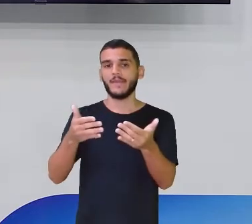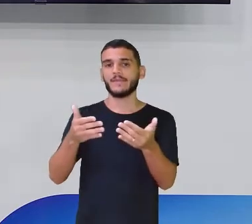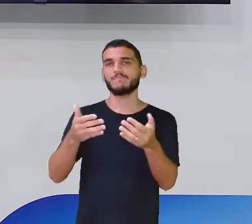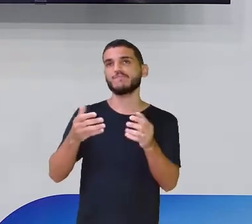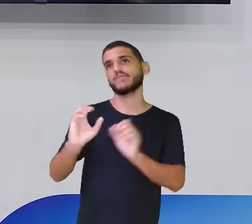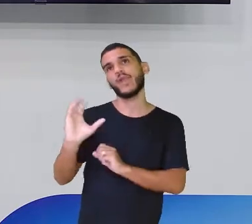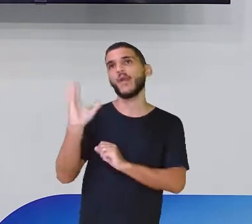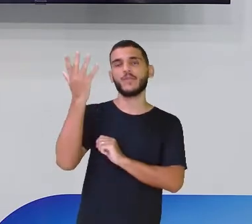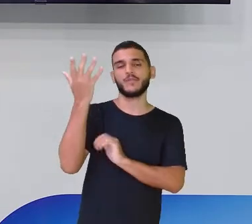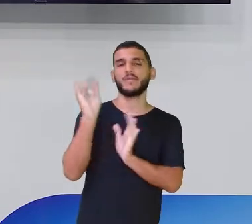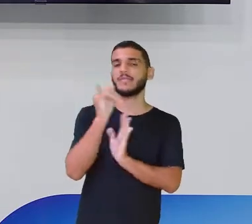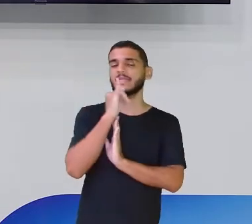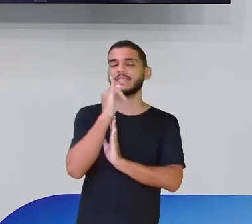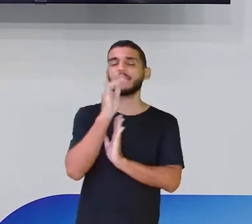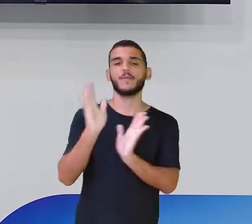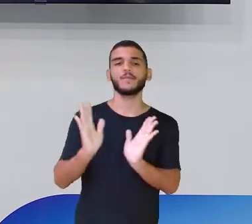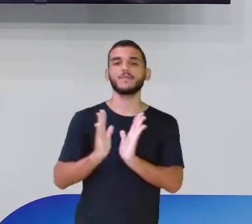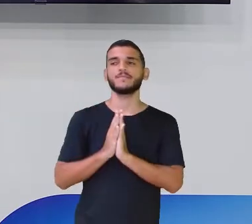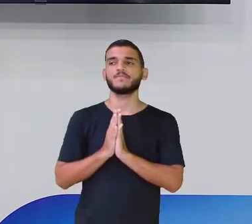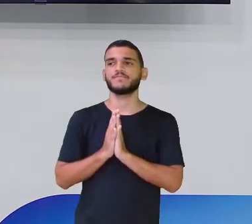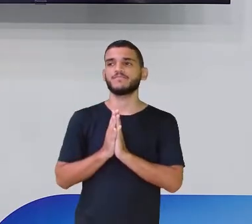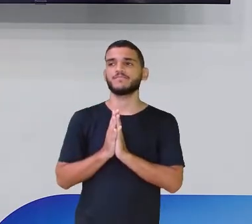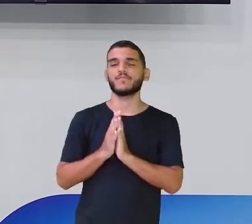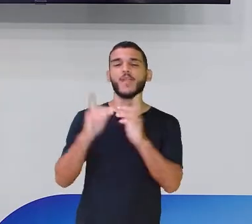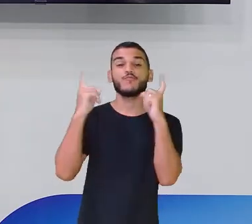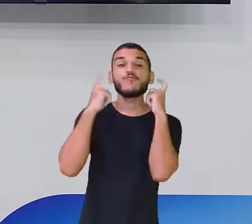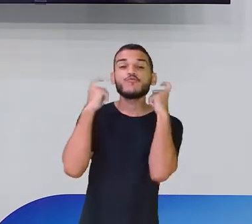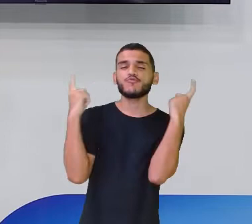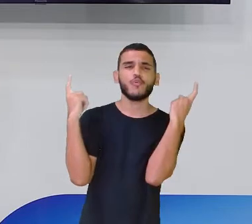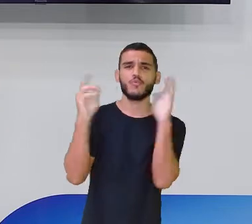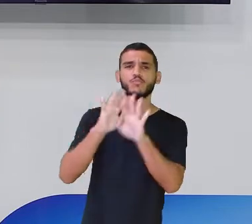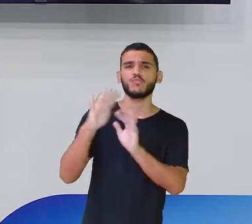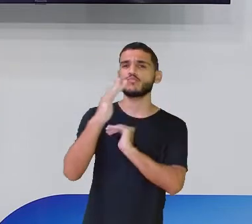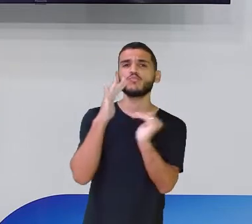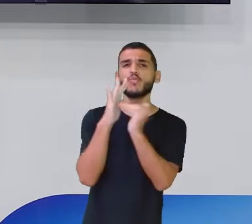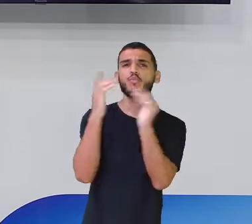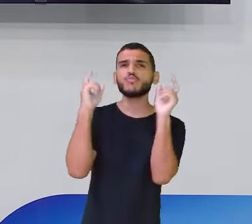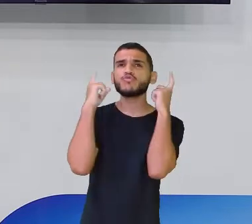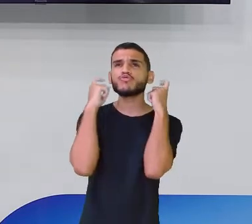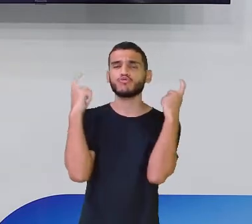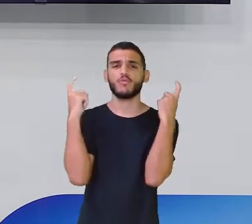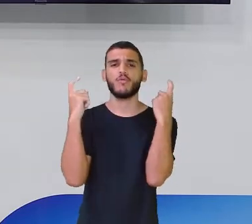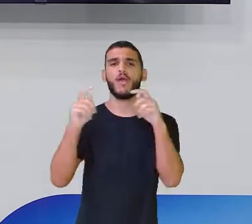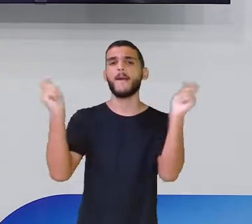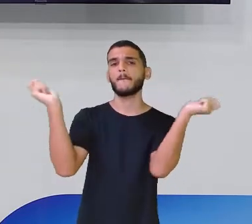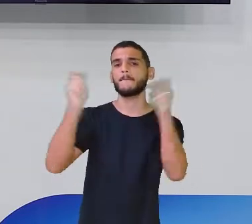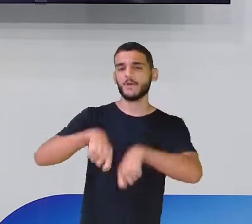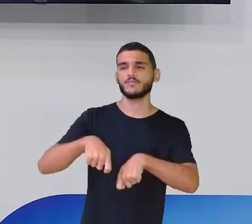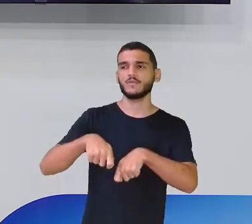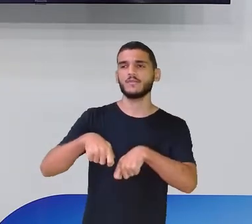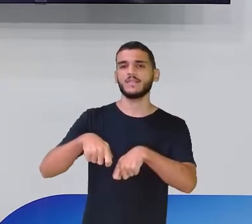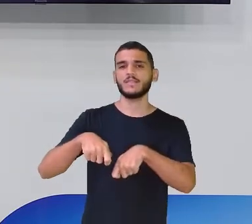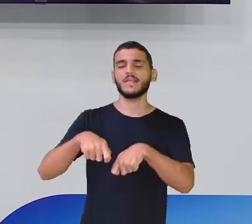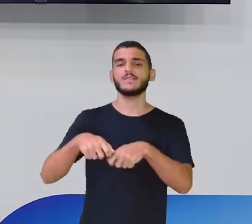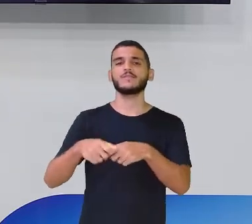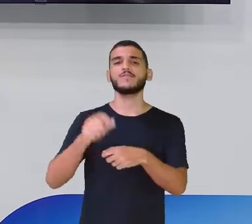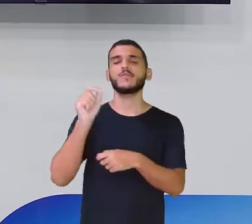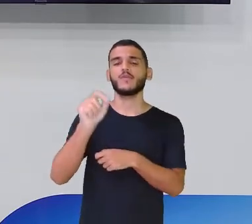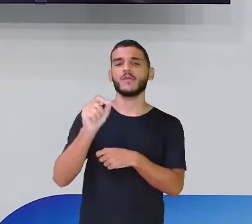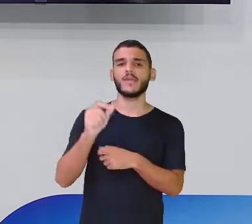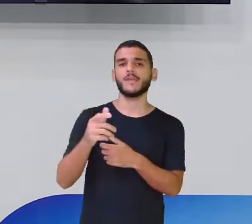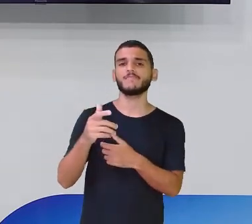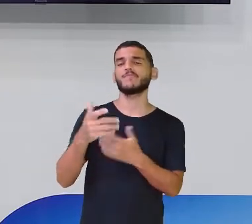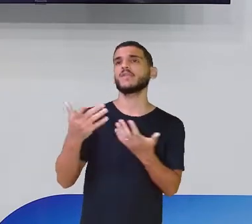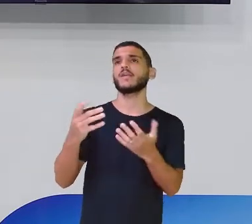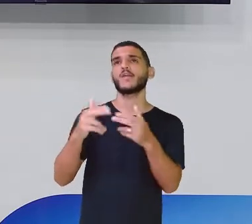né? De som, de sonoridades, de possibilidades, de uma sonoridade mais